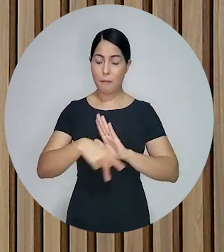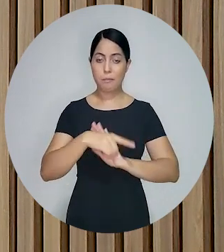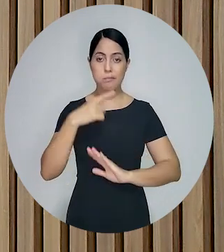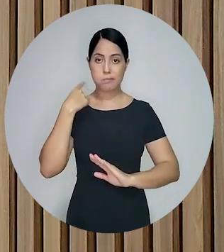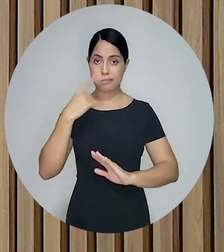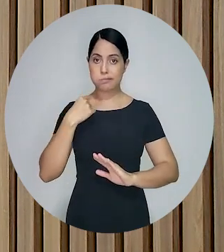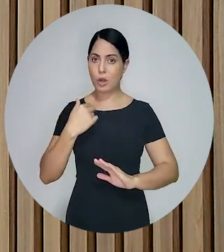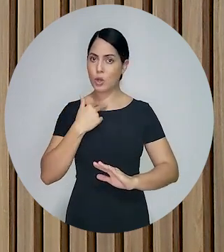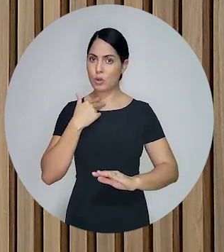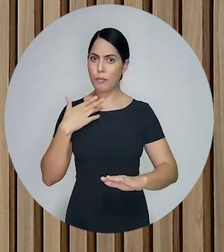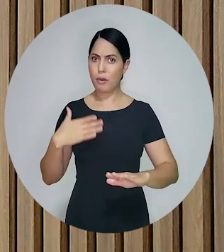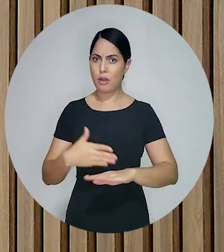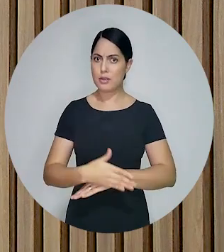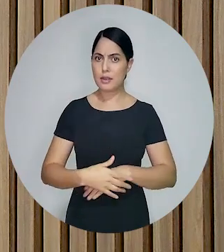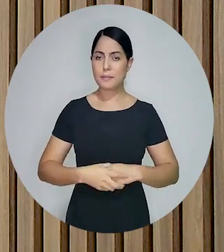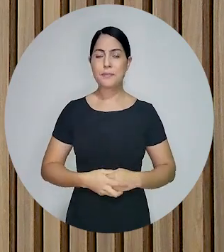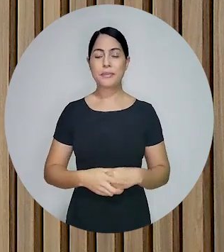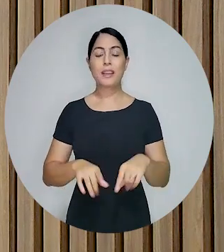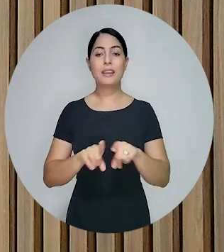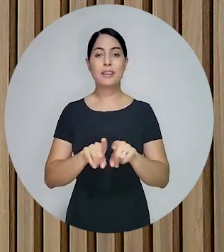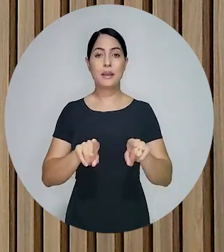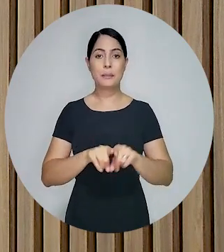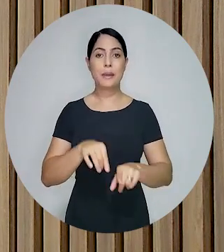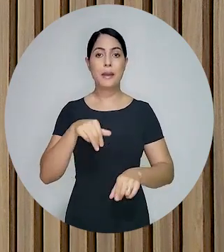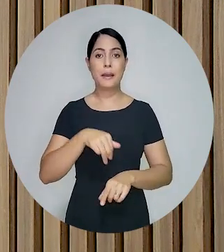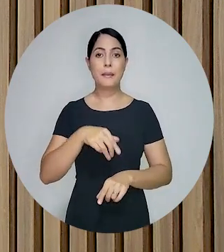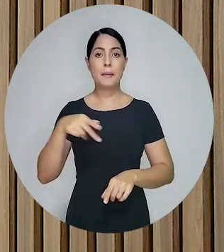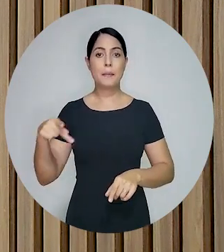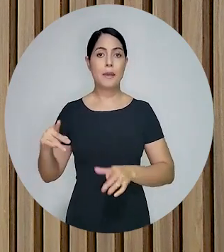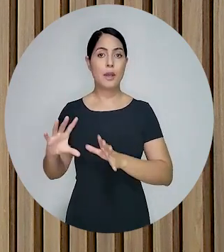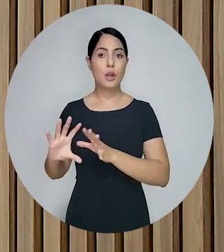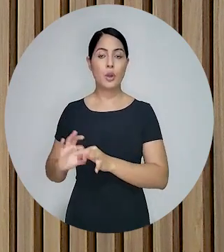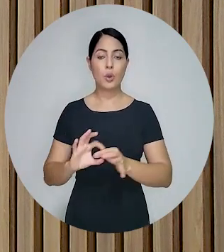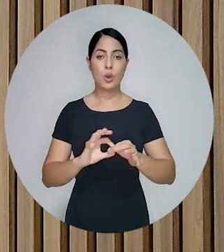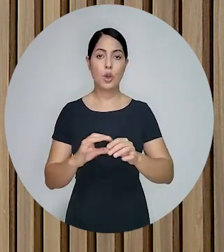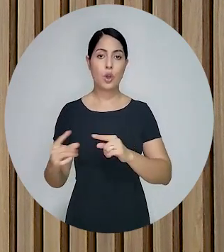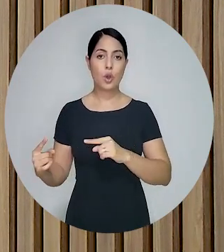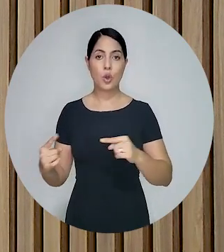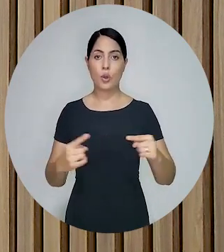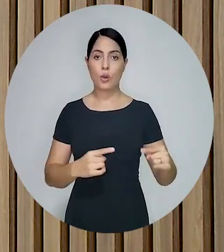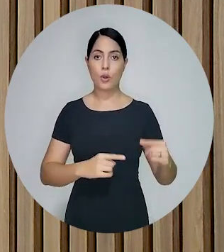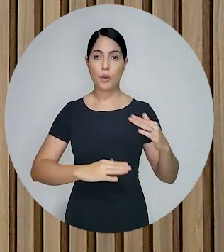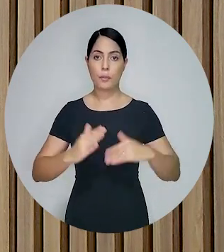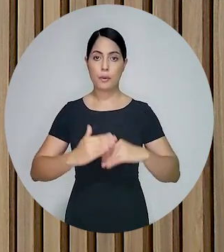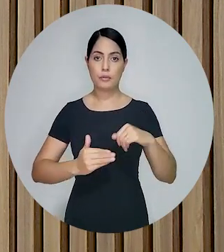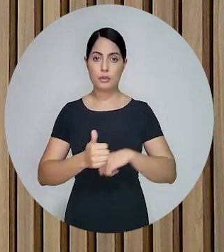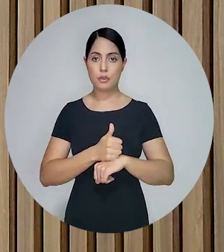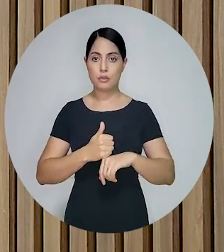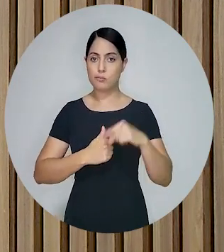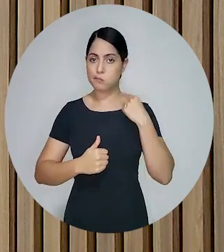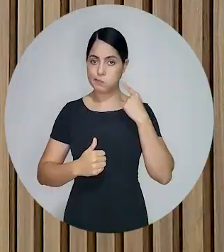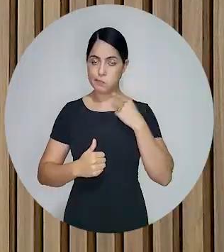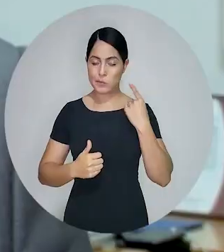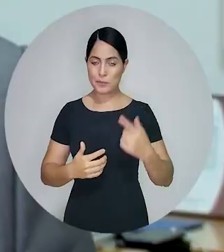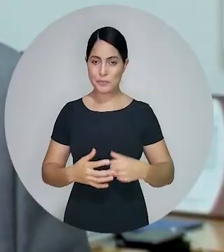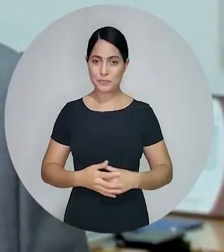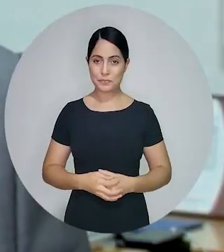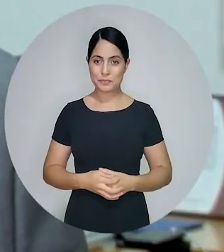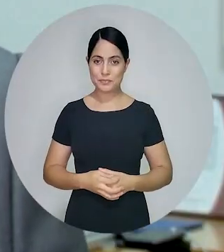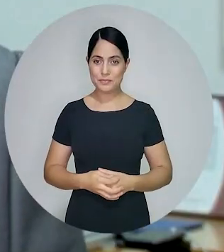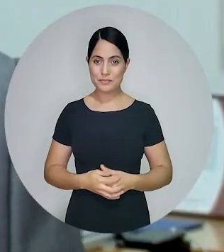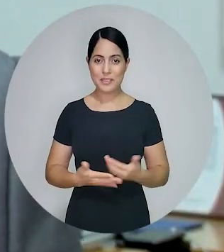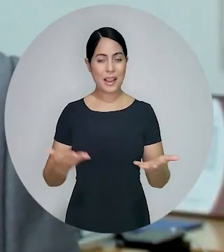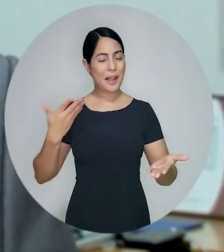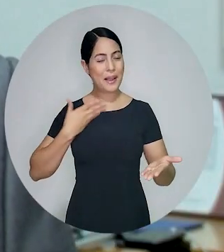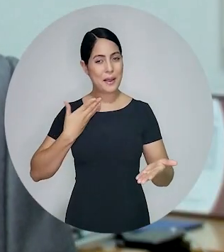por autoridades de quaisquer poderes e do Ministério Público, realizado em face dos profissionais da advocacia. Minhas